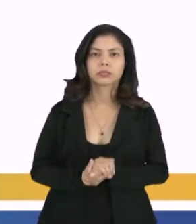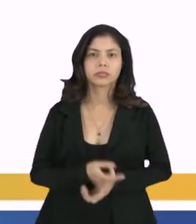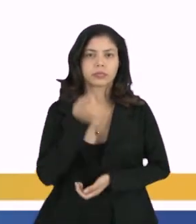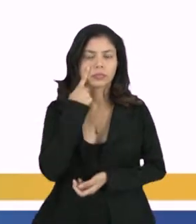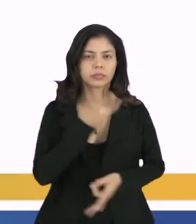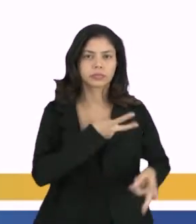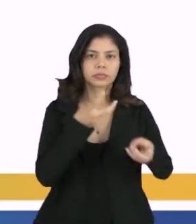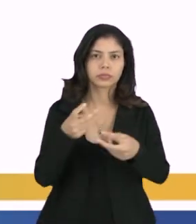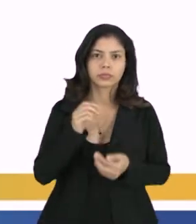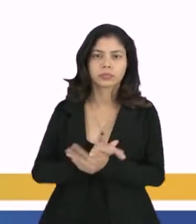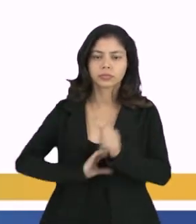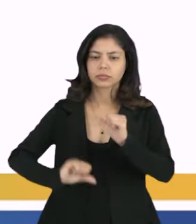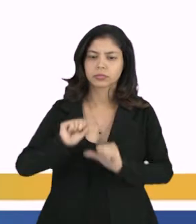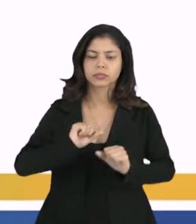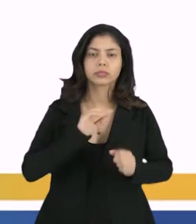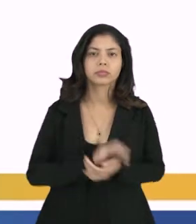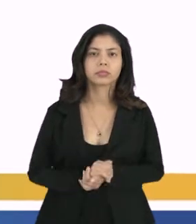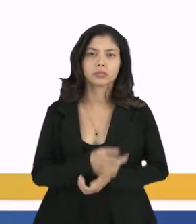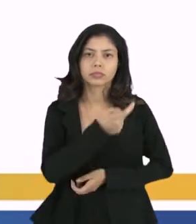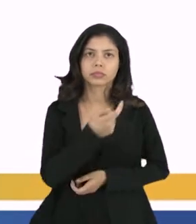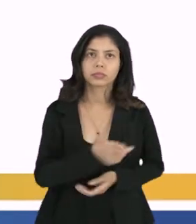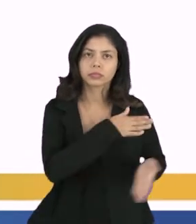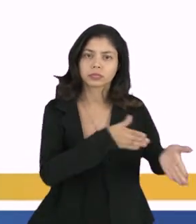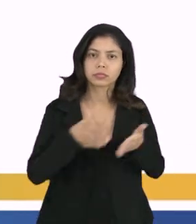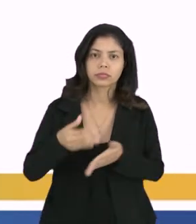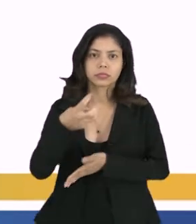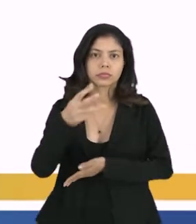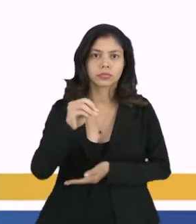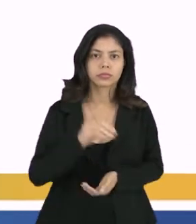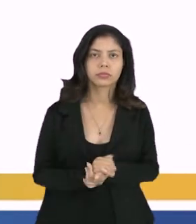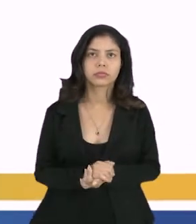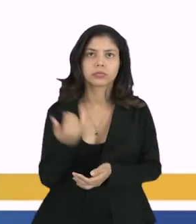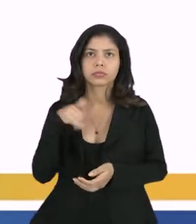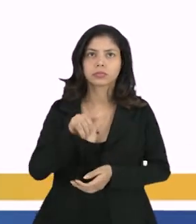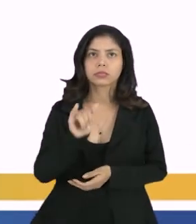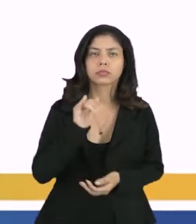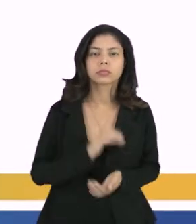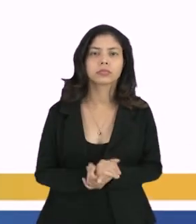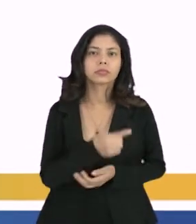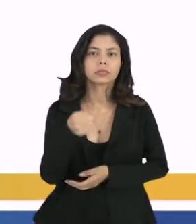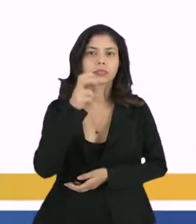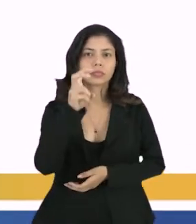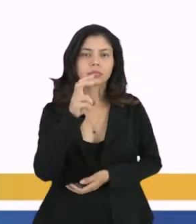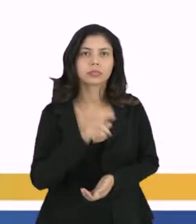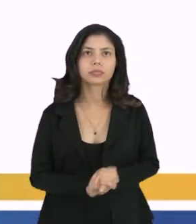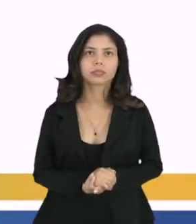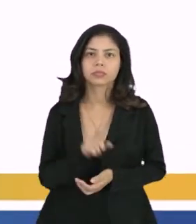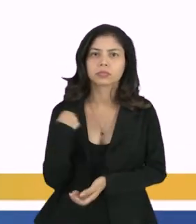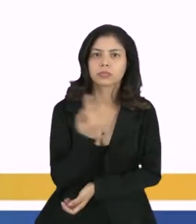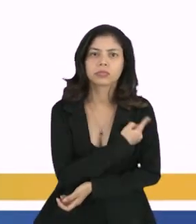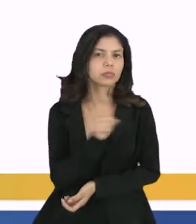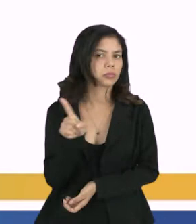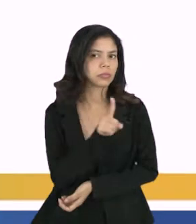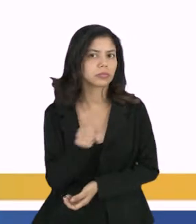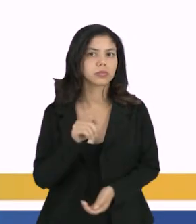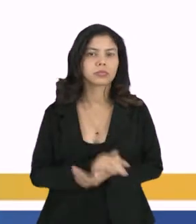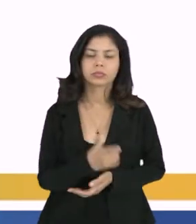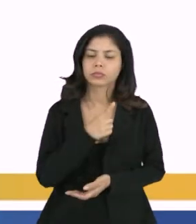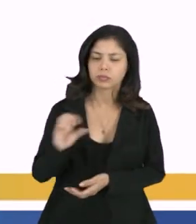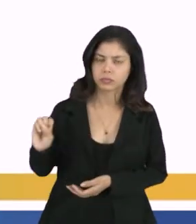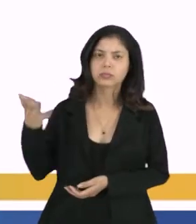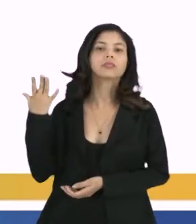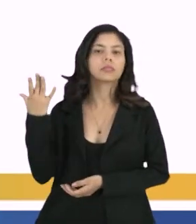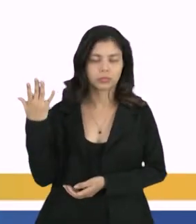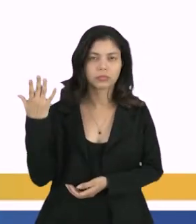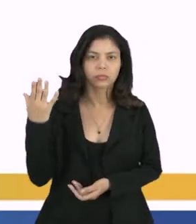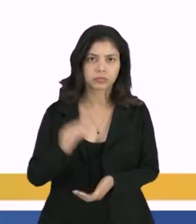o seguinte, se eu inverter o x passar a ser 30 e o y passar a ser menos 5, nós não vamos ter uma solução.